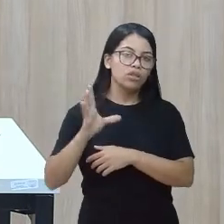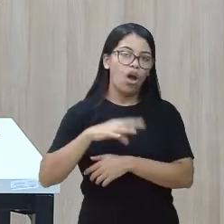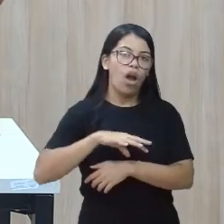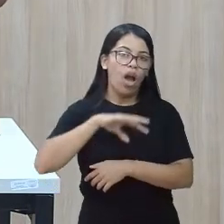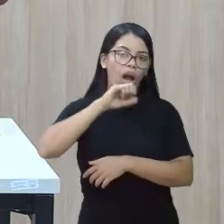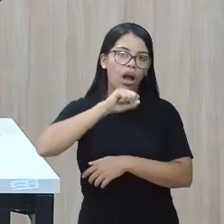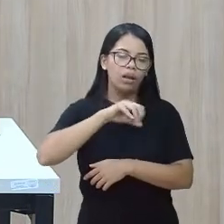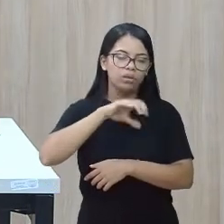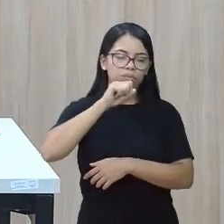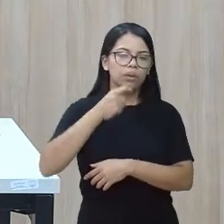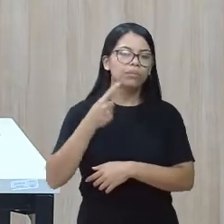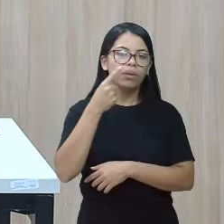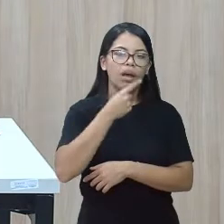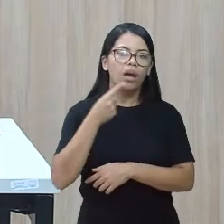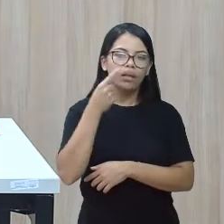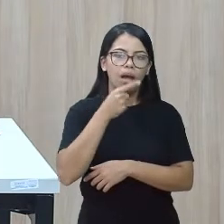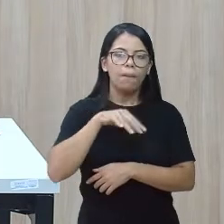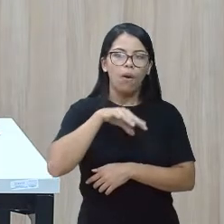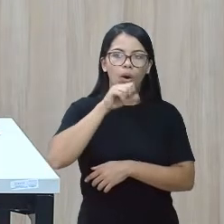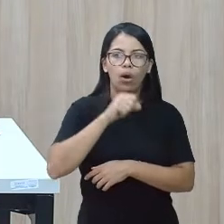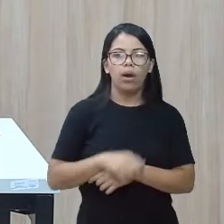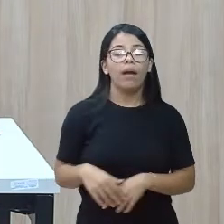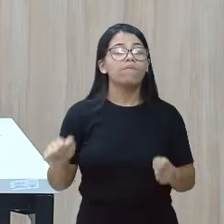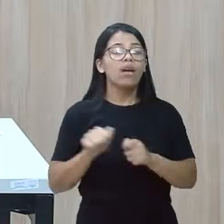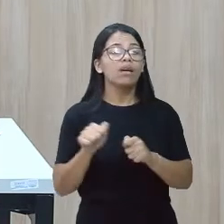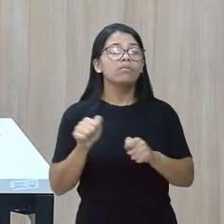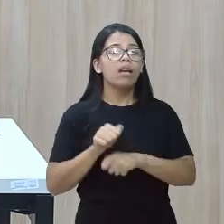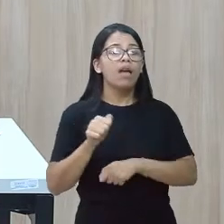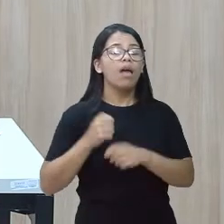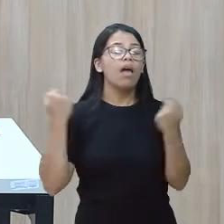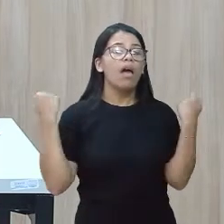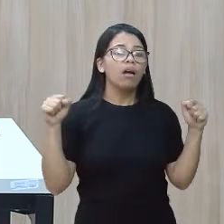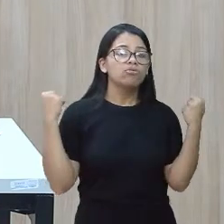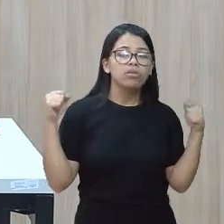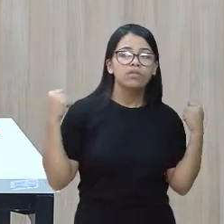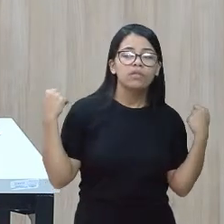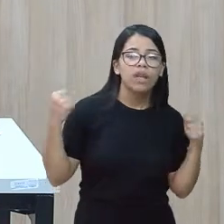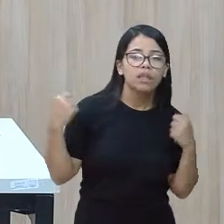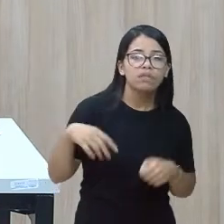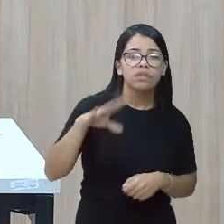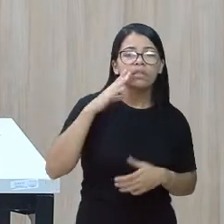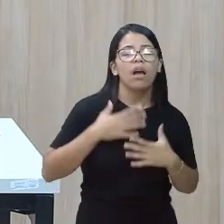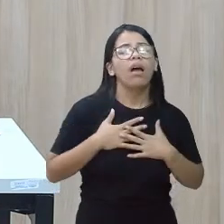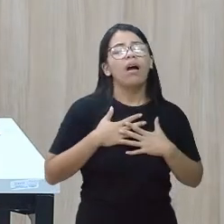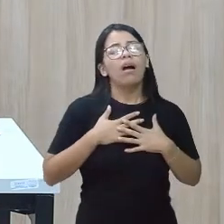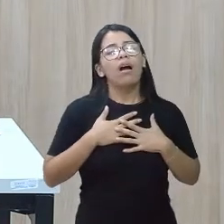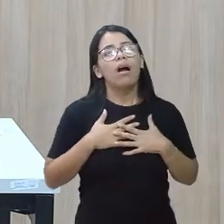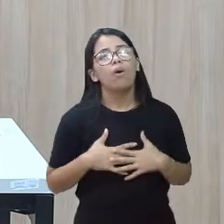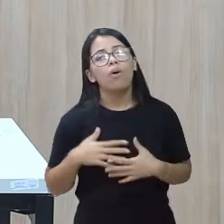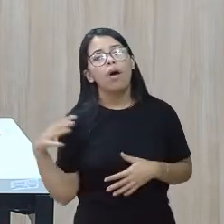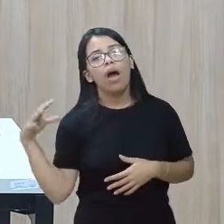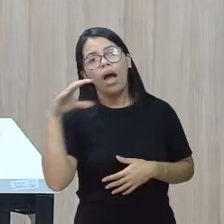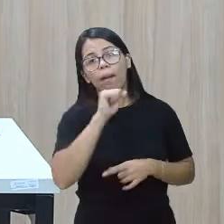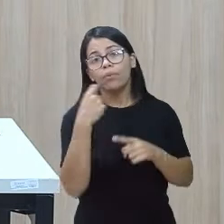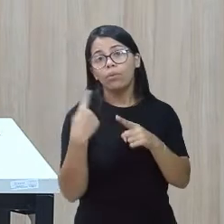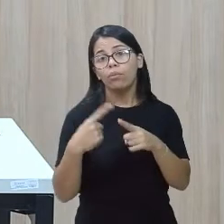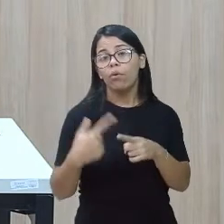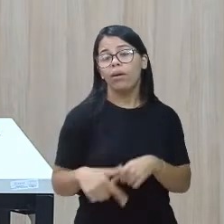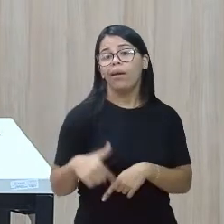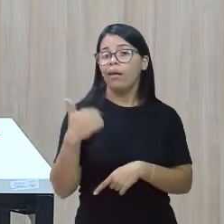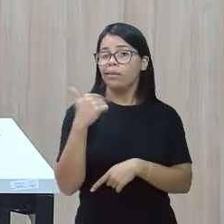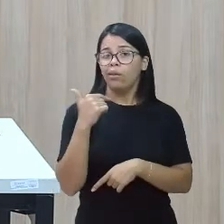atividade física, cansa rápido. Sabe por quê, pessoal? Porque não passou por esse aquecimento, né? Não passou pela